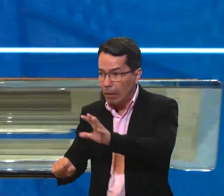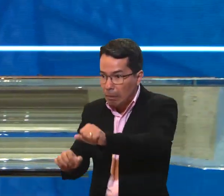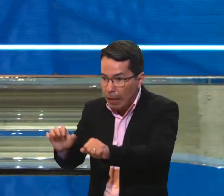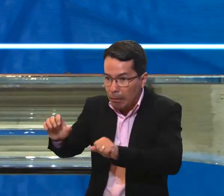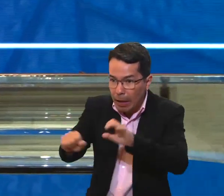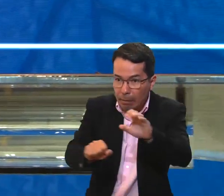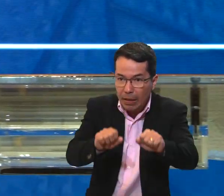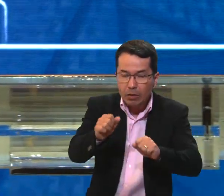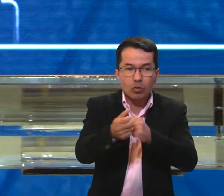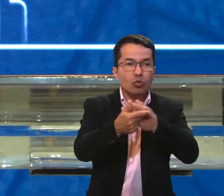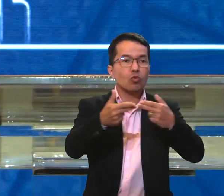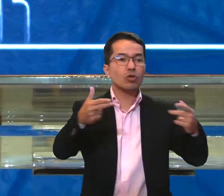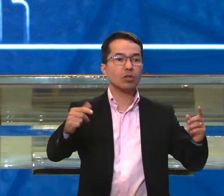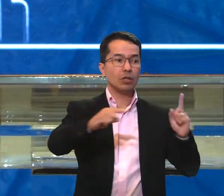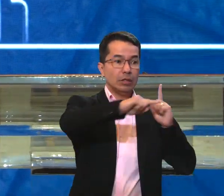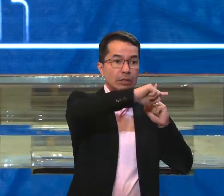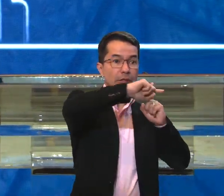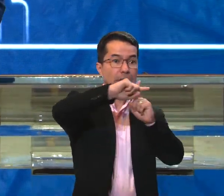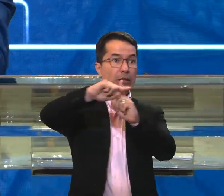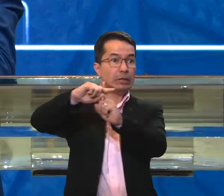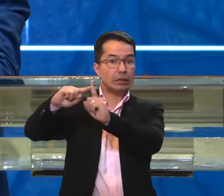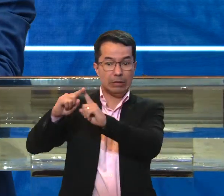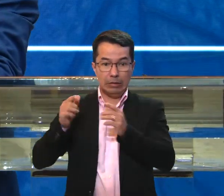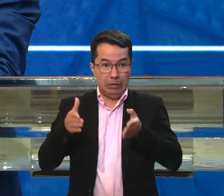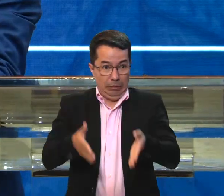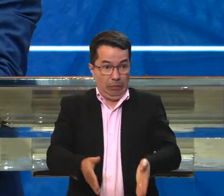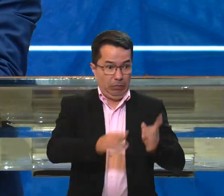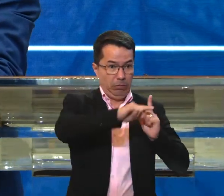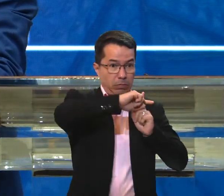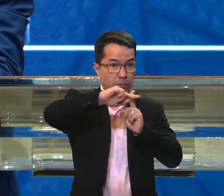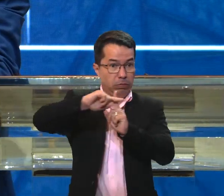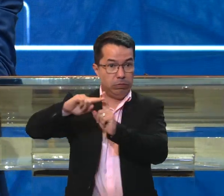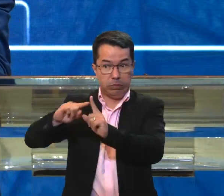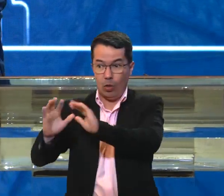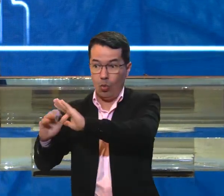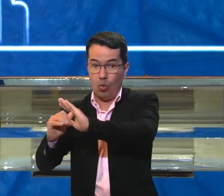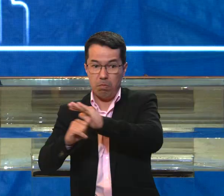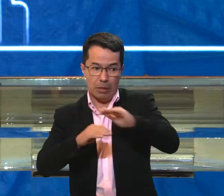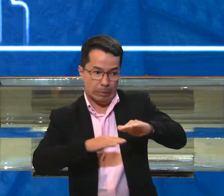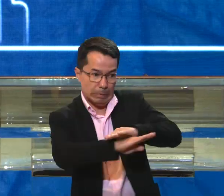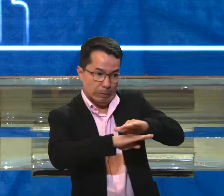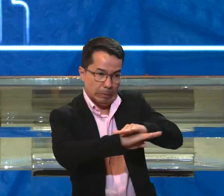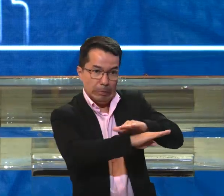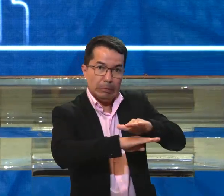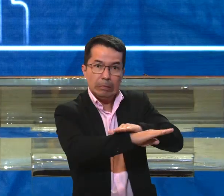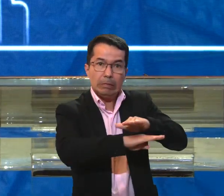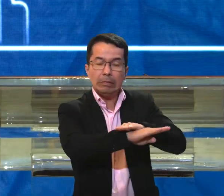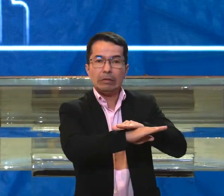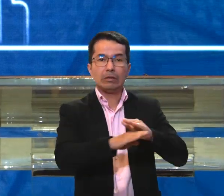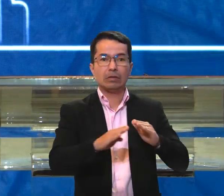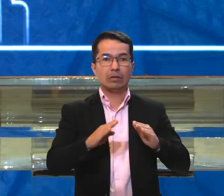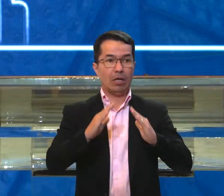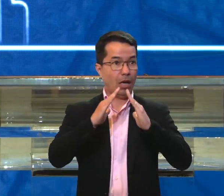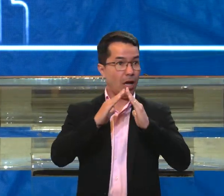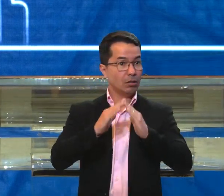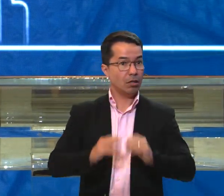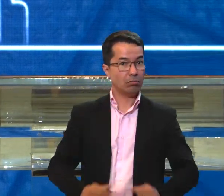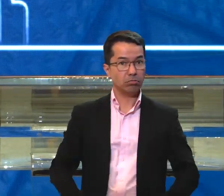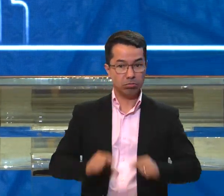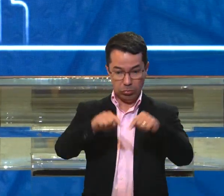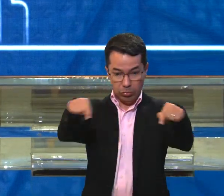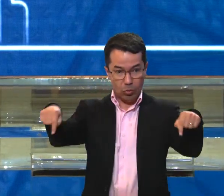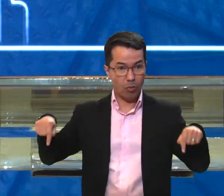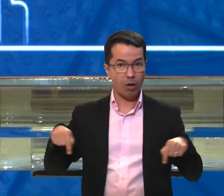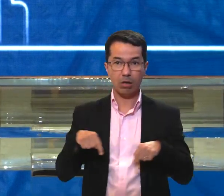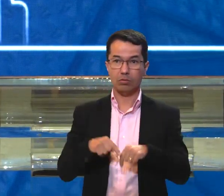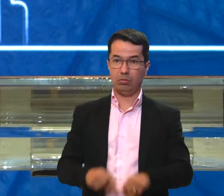o libertou, eu fui de novo visitar aquela casa e o quarto cheirava bem, gente.